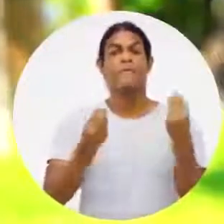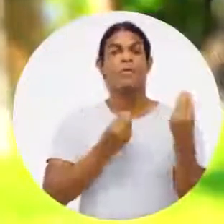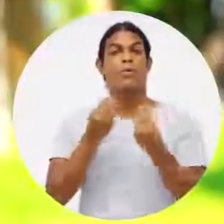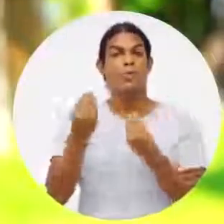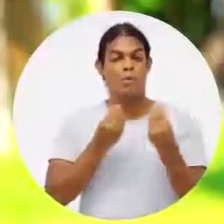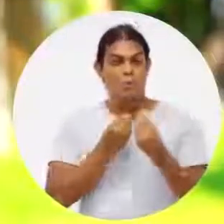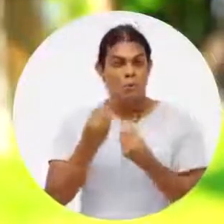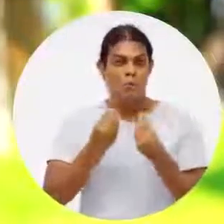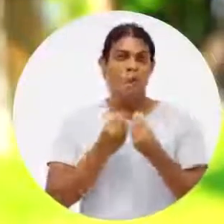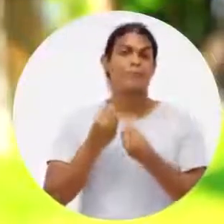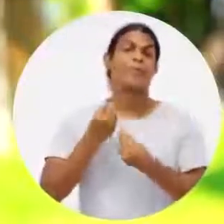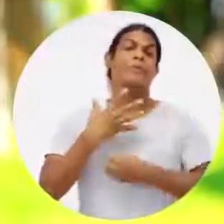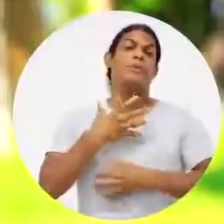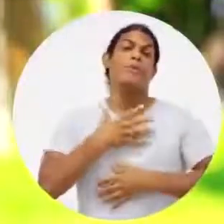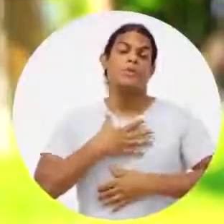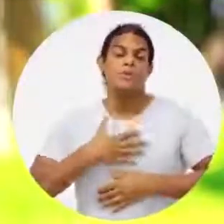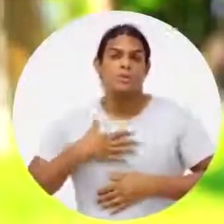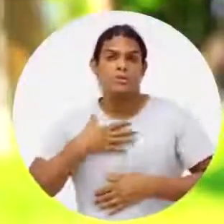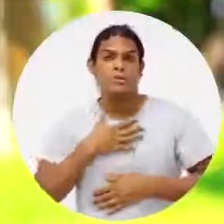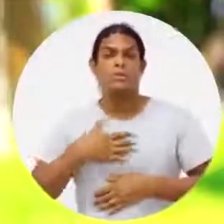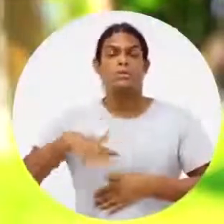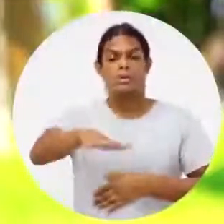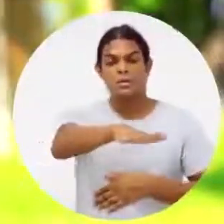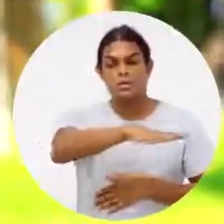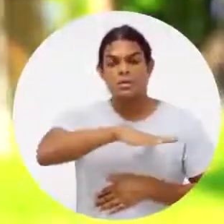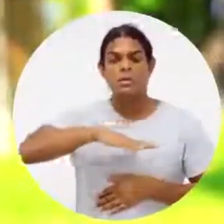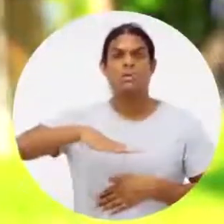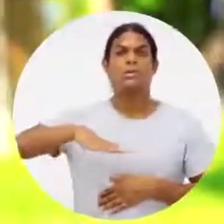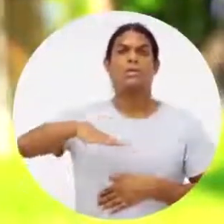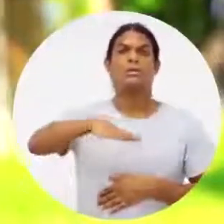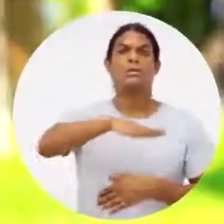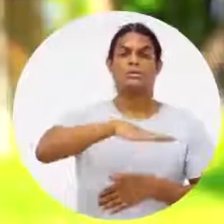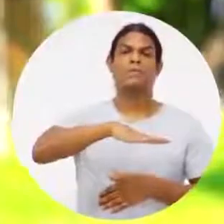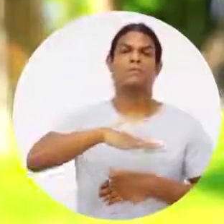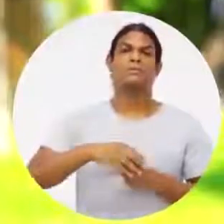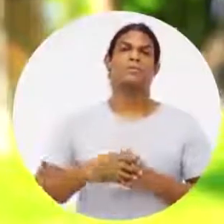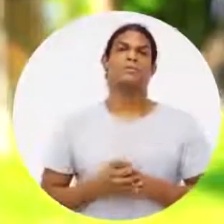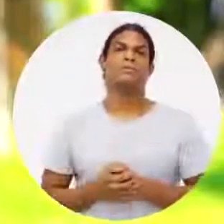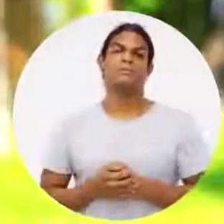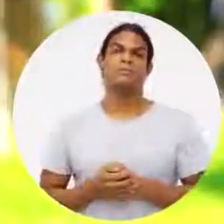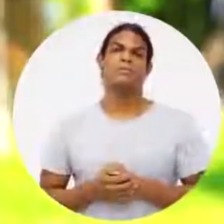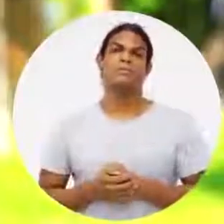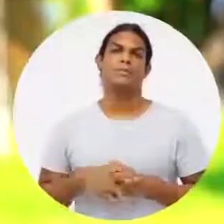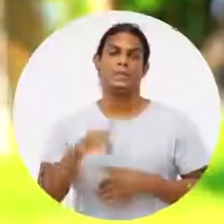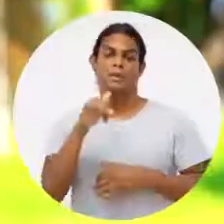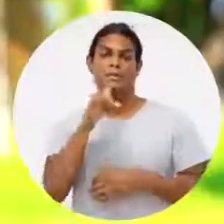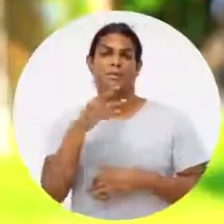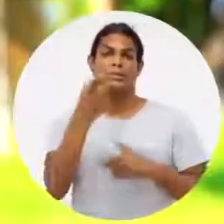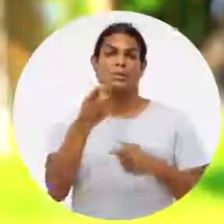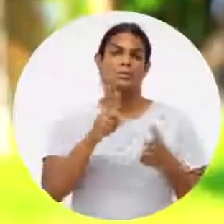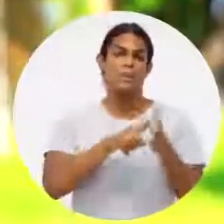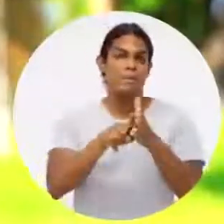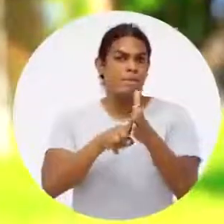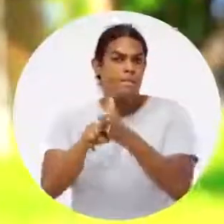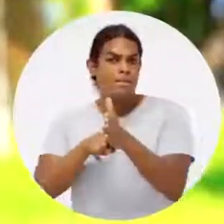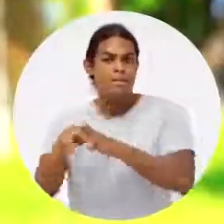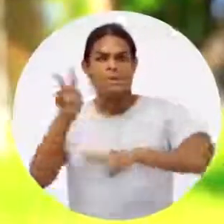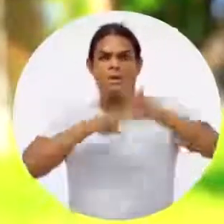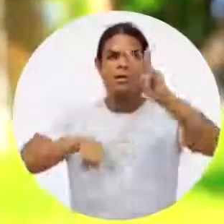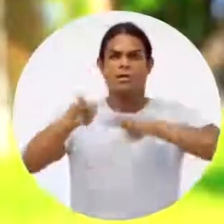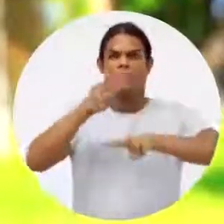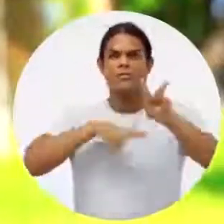como eu gostaria que o ambiente tal fosse, ou seja, vamos supor que você esteja